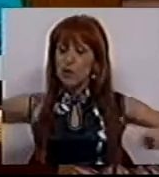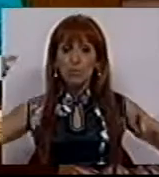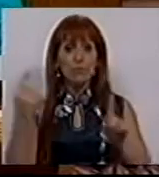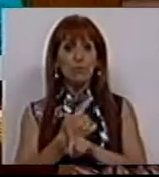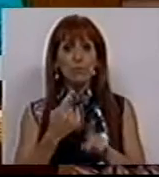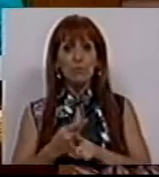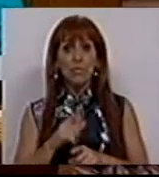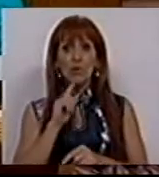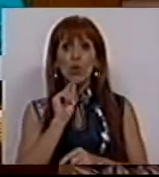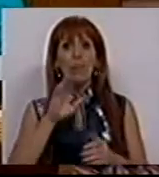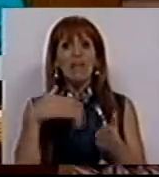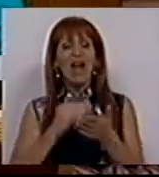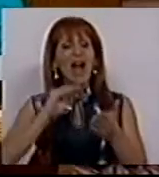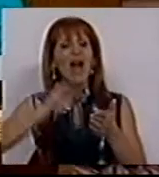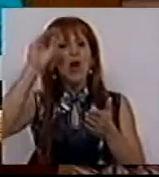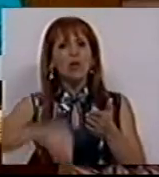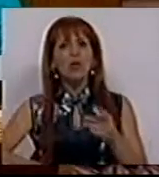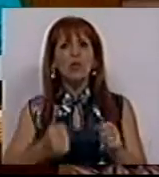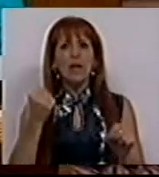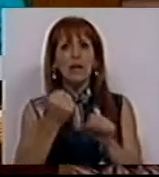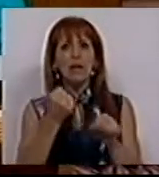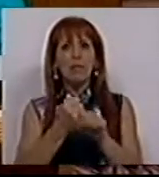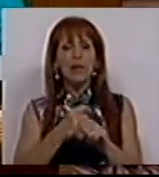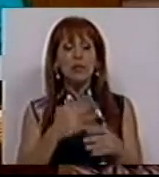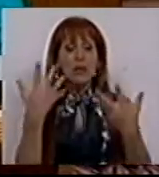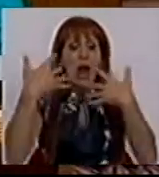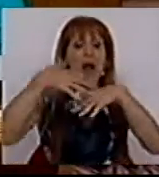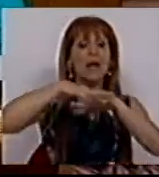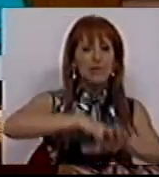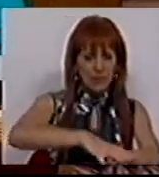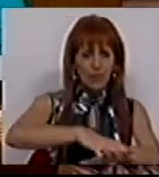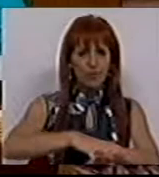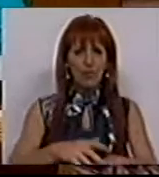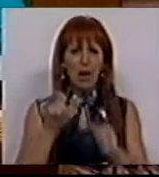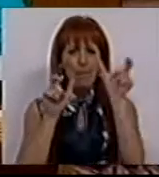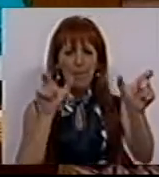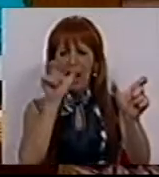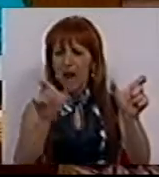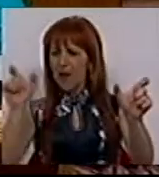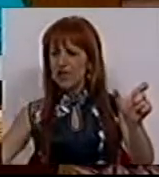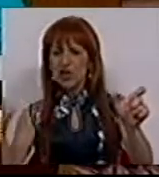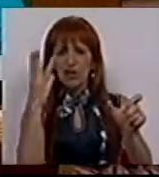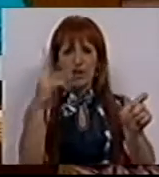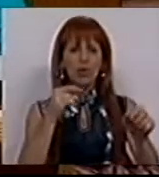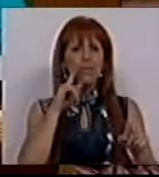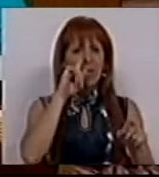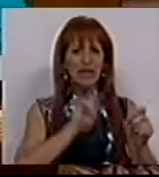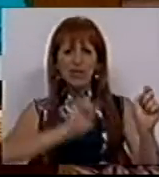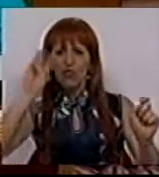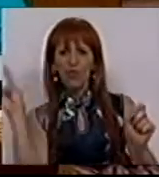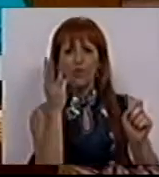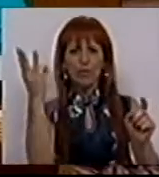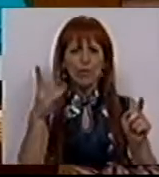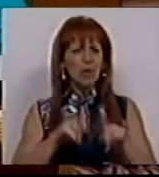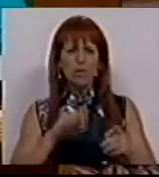autarquias chamam-lhes contrato, emprego e inserção. Três palavras para três mentiras.